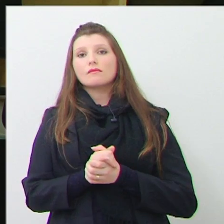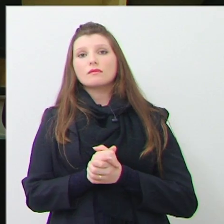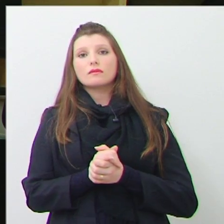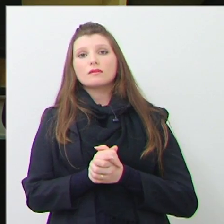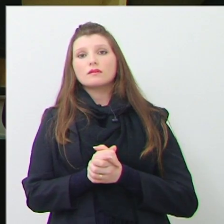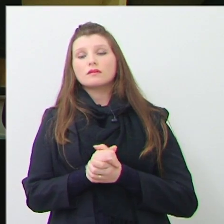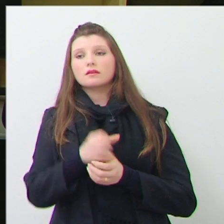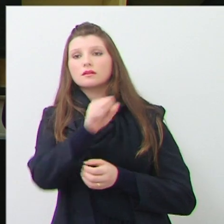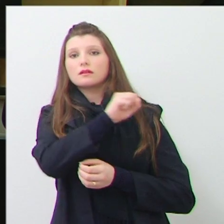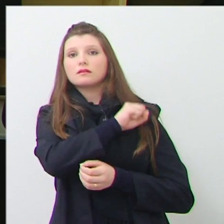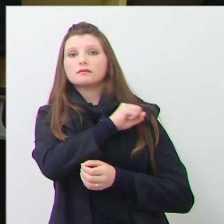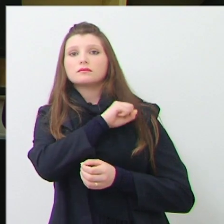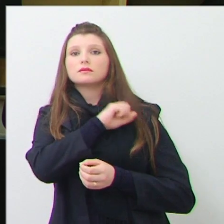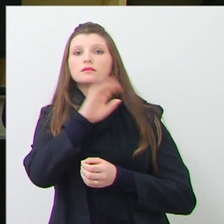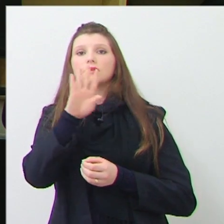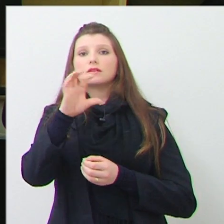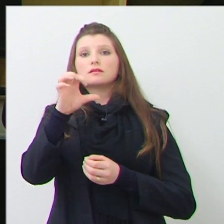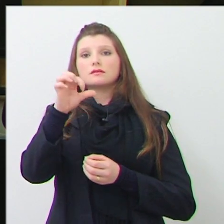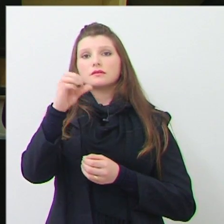Indicação